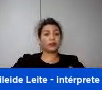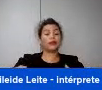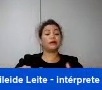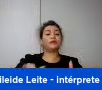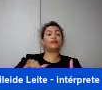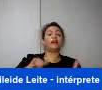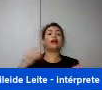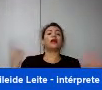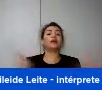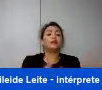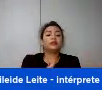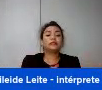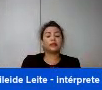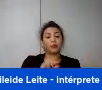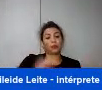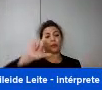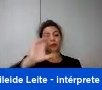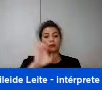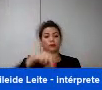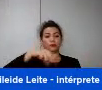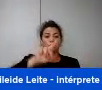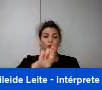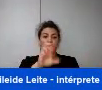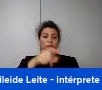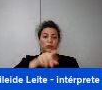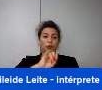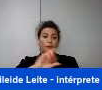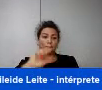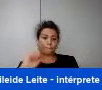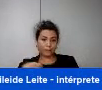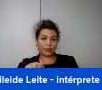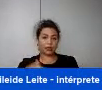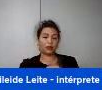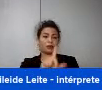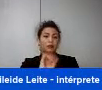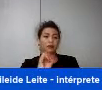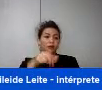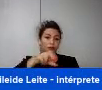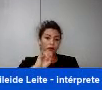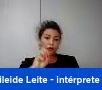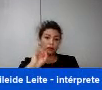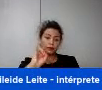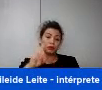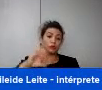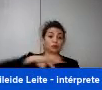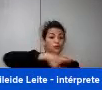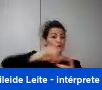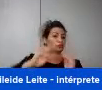num aumento de entropia líquido, né, no universo como um todo.